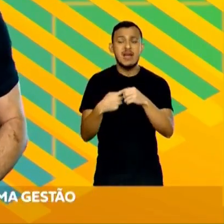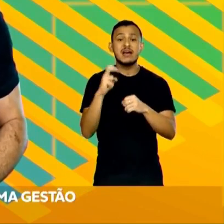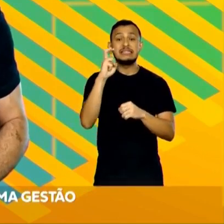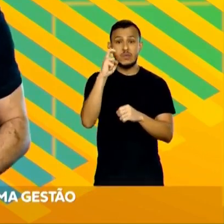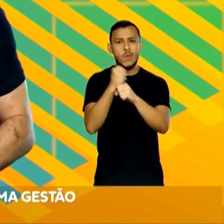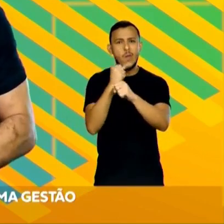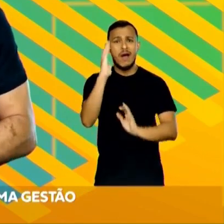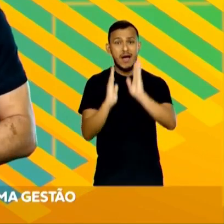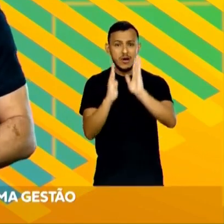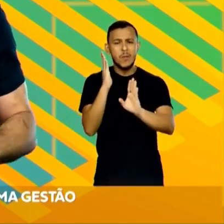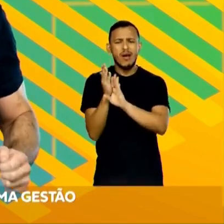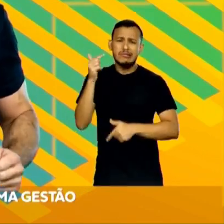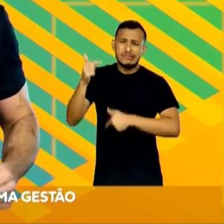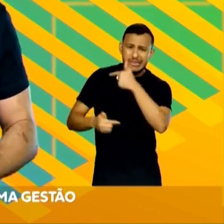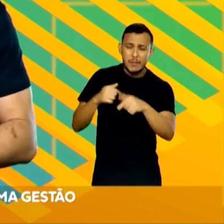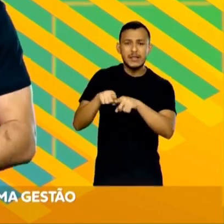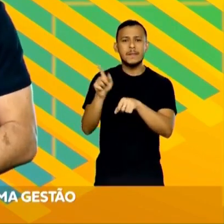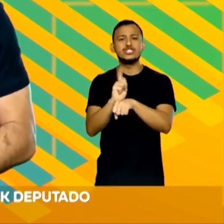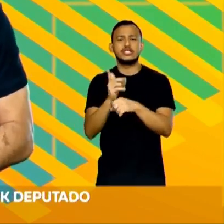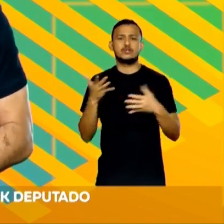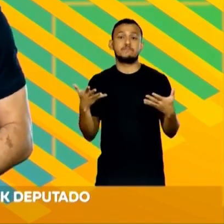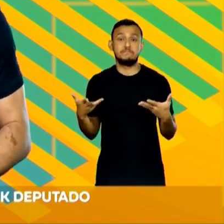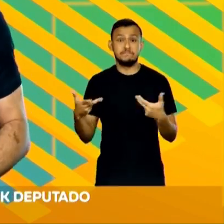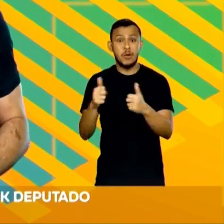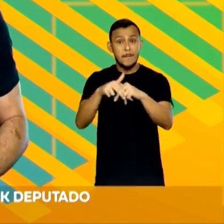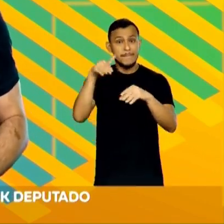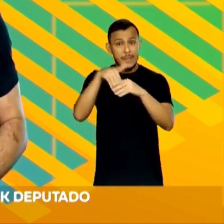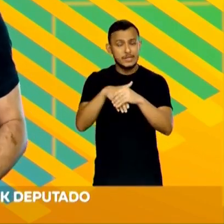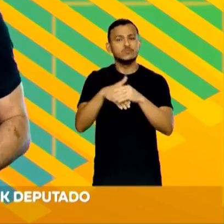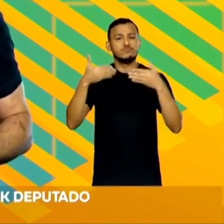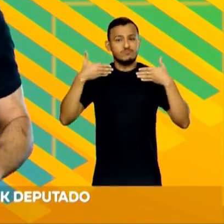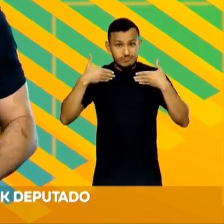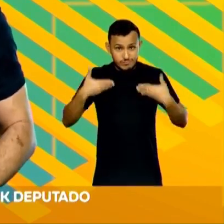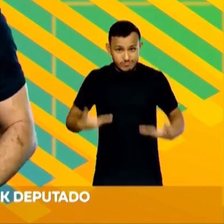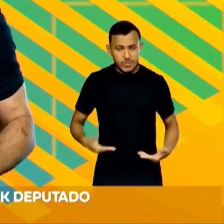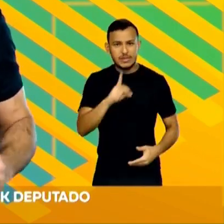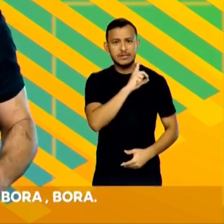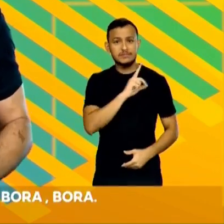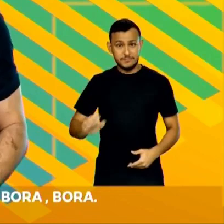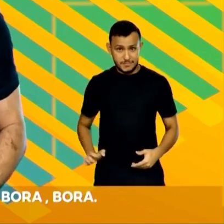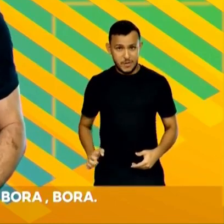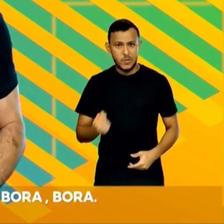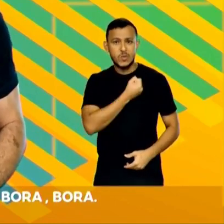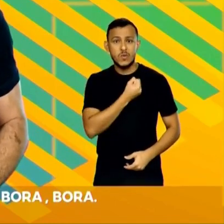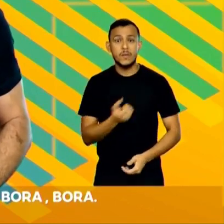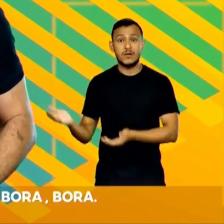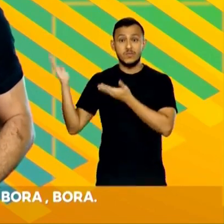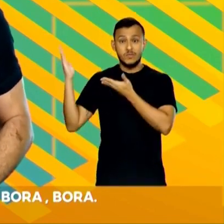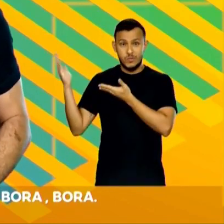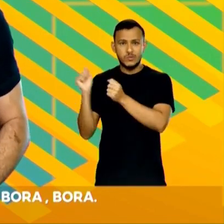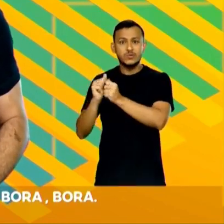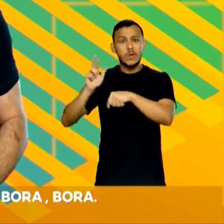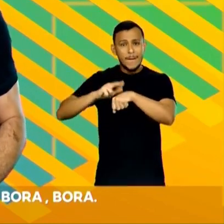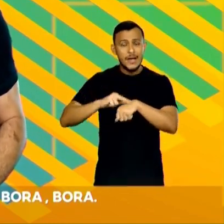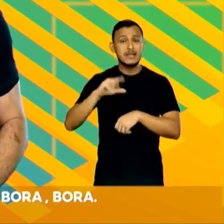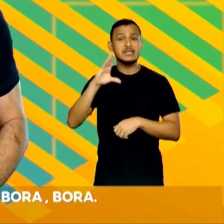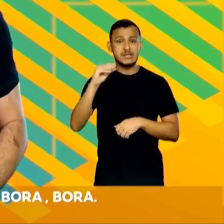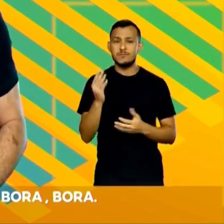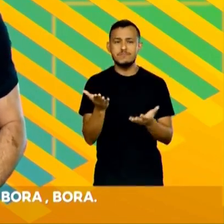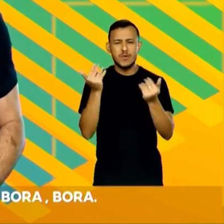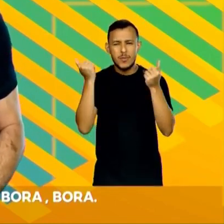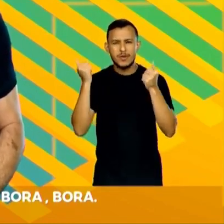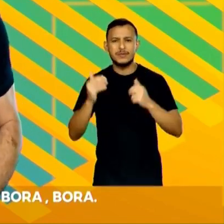uma cidade em 5 anos através de muito trabalho e uma gestão eficiente. Peço seu voto, Guilherme Bismarck, deputado estadual, 12144, com